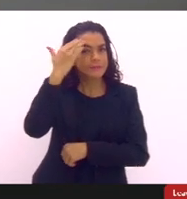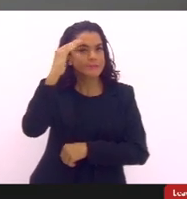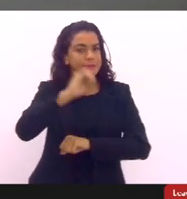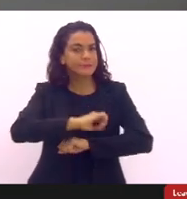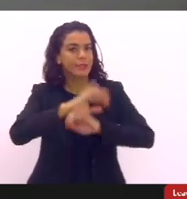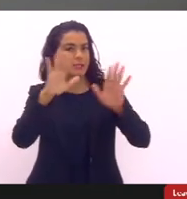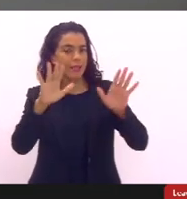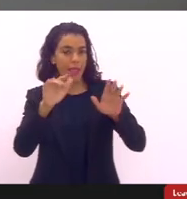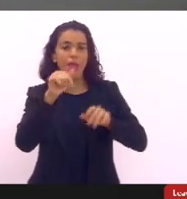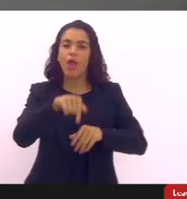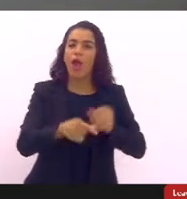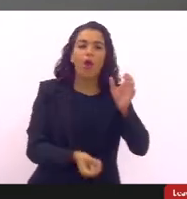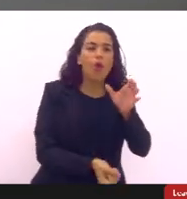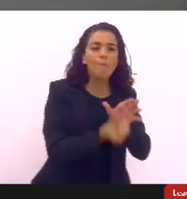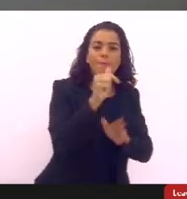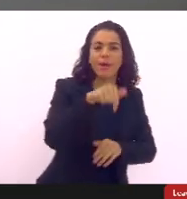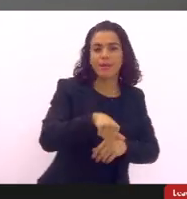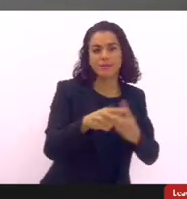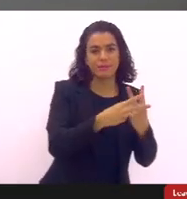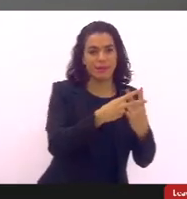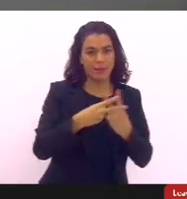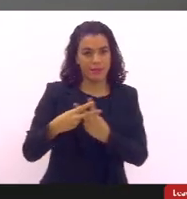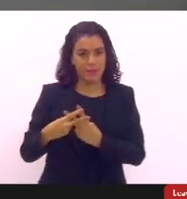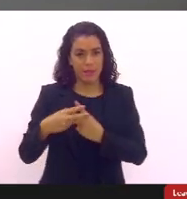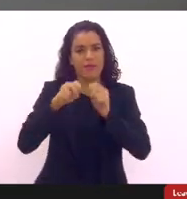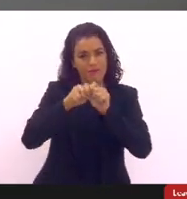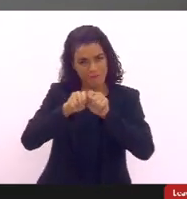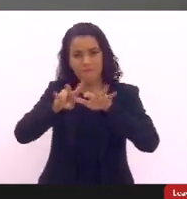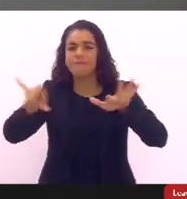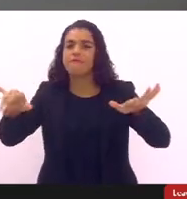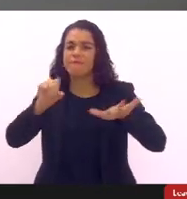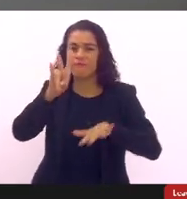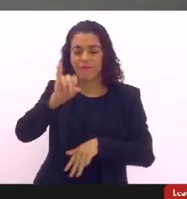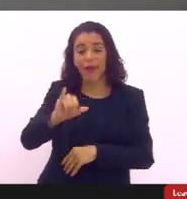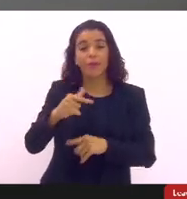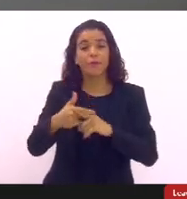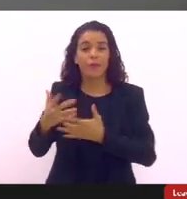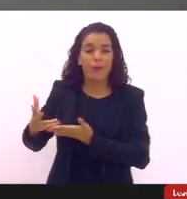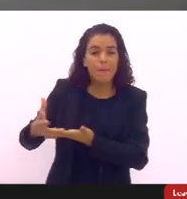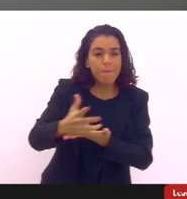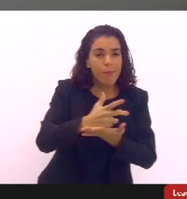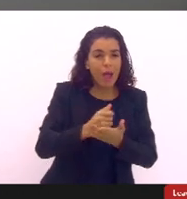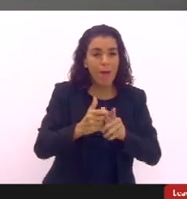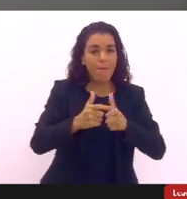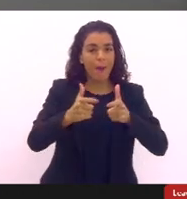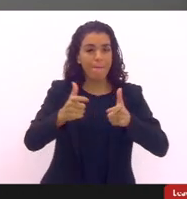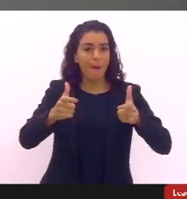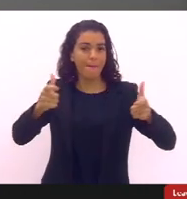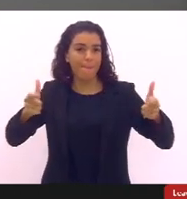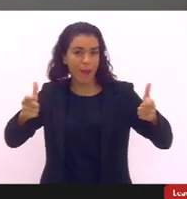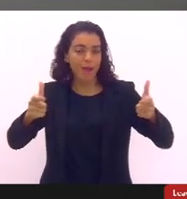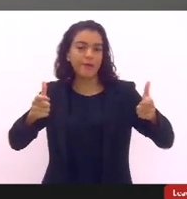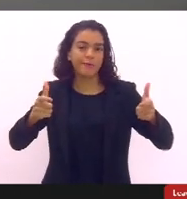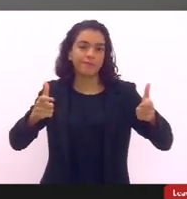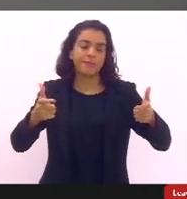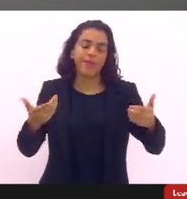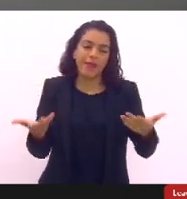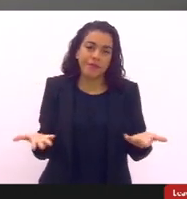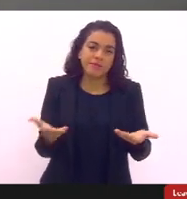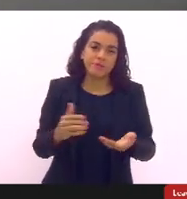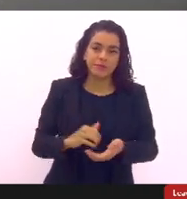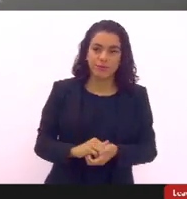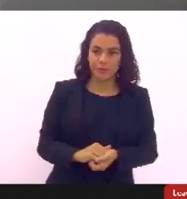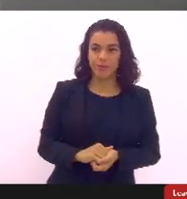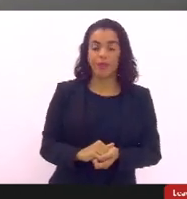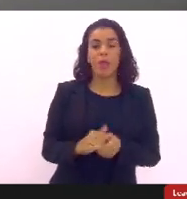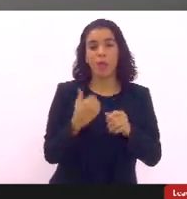cadeia e vai sair resistente, porque a taxa de resistência com certeza está aumentando. Então, é isso.